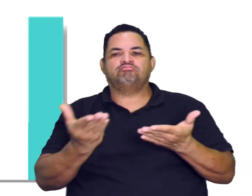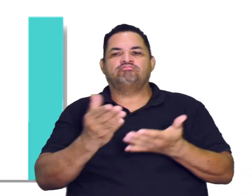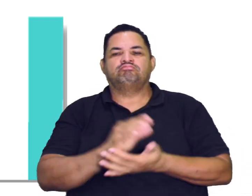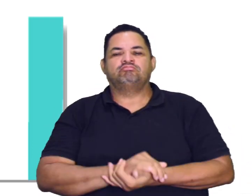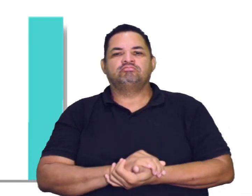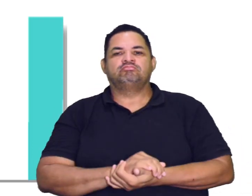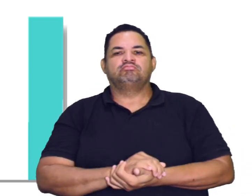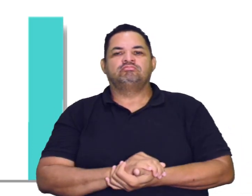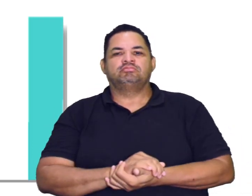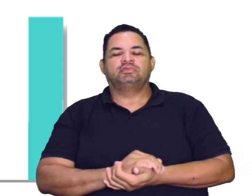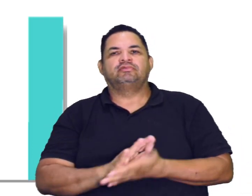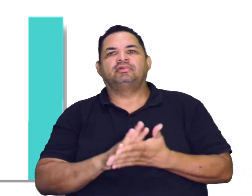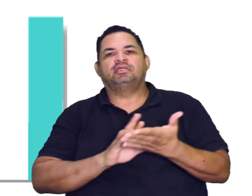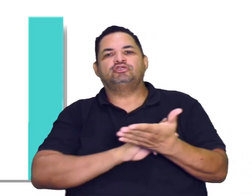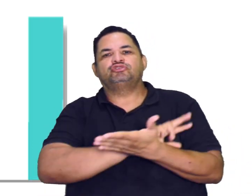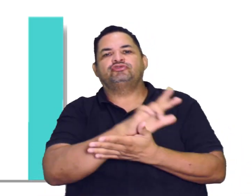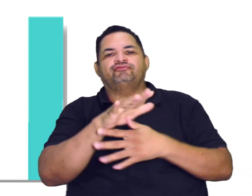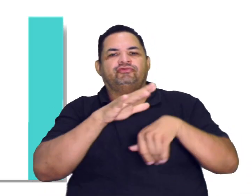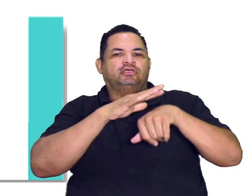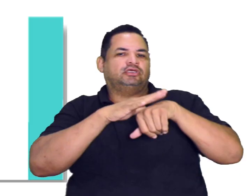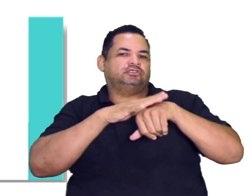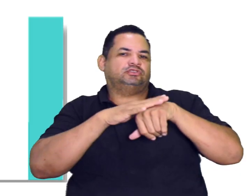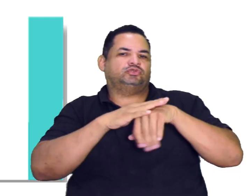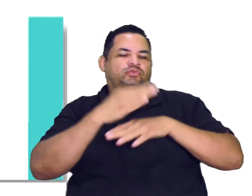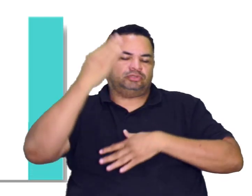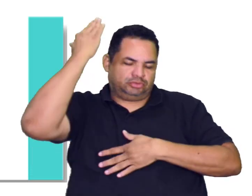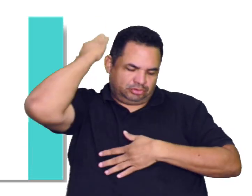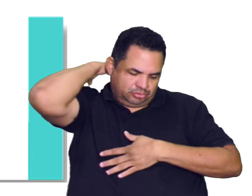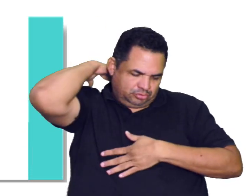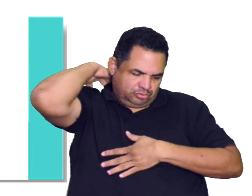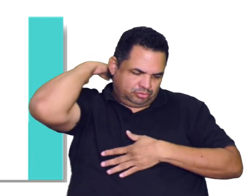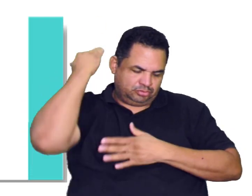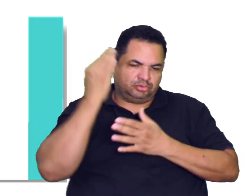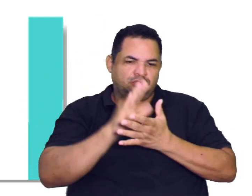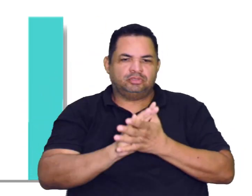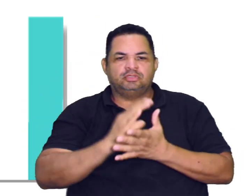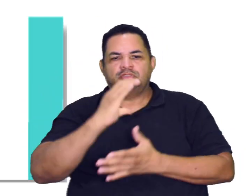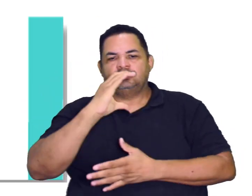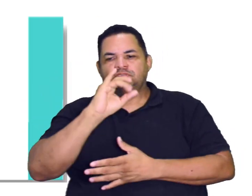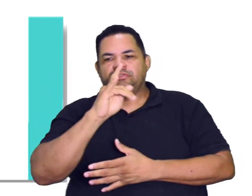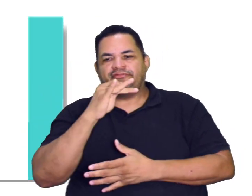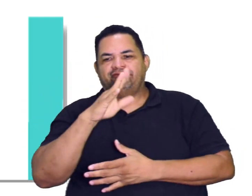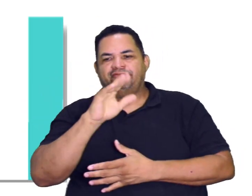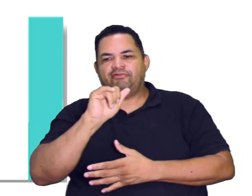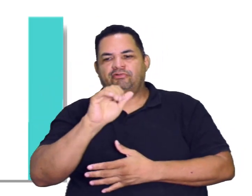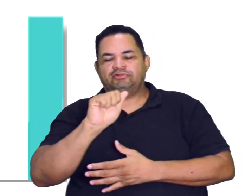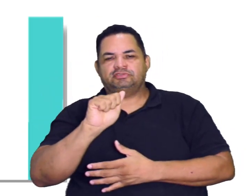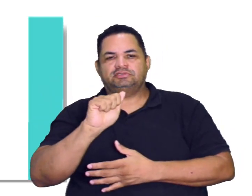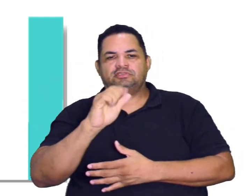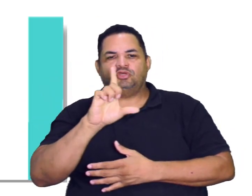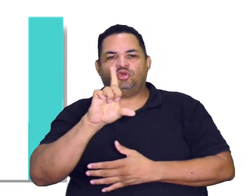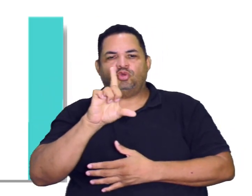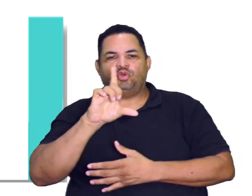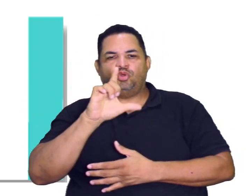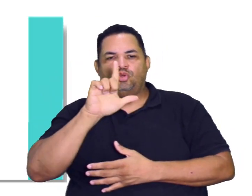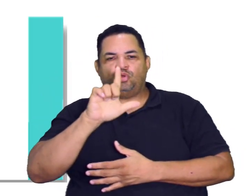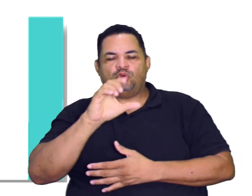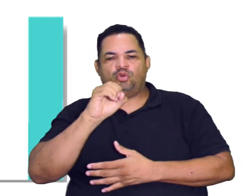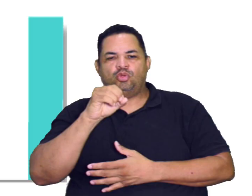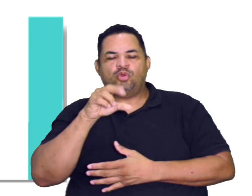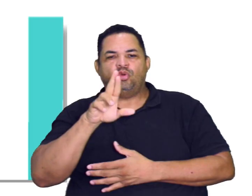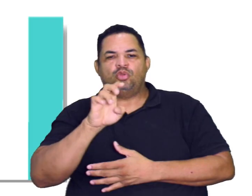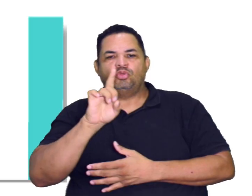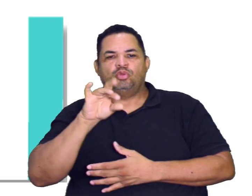de cifose, lordose, pelordose, que está tudo ligado aí a algum desvio, né, de padrão aí da